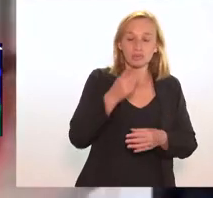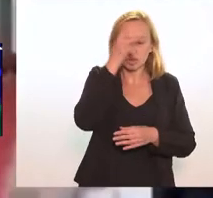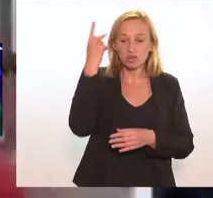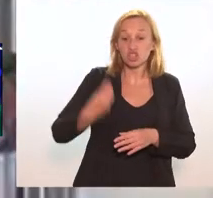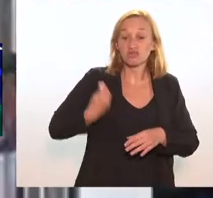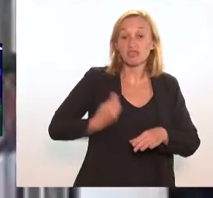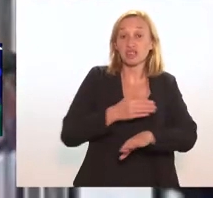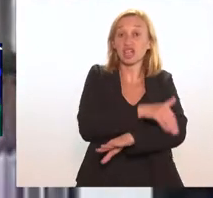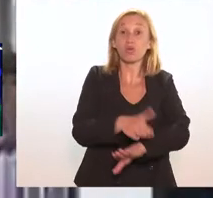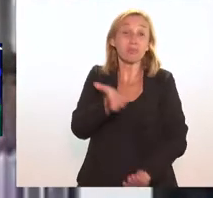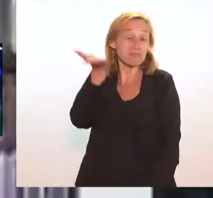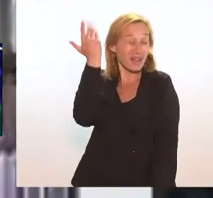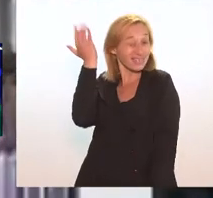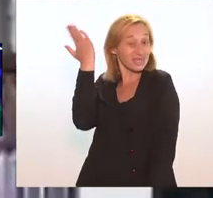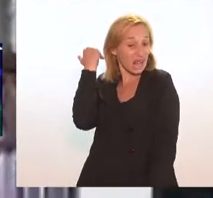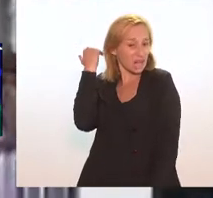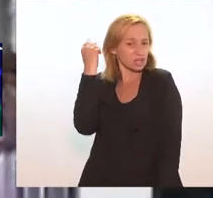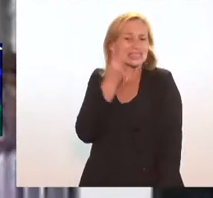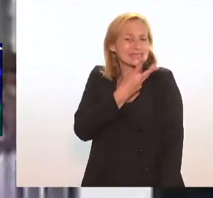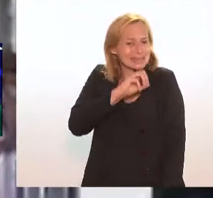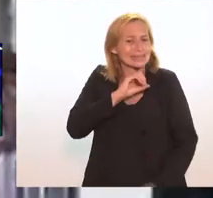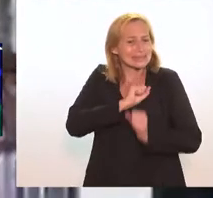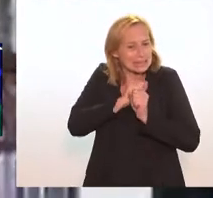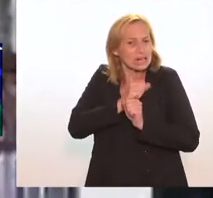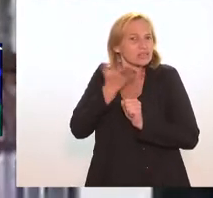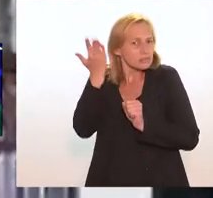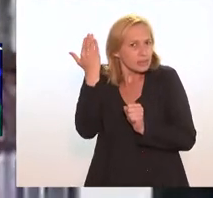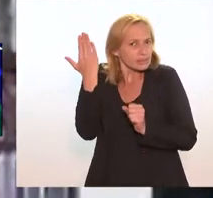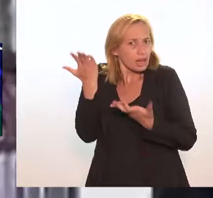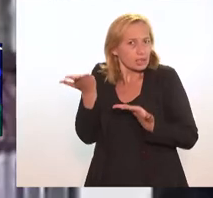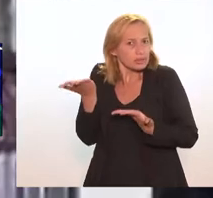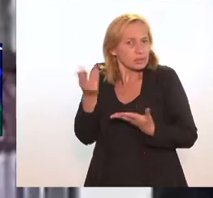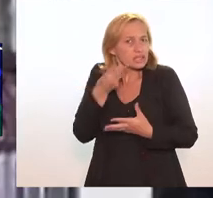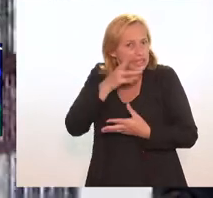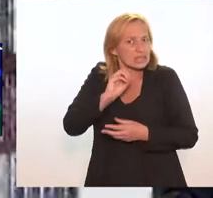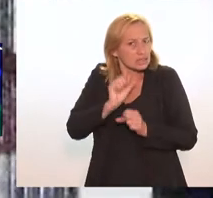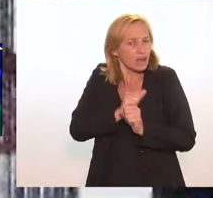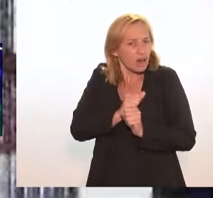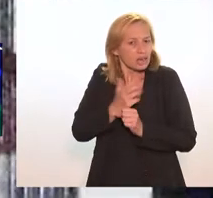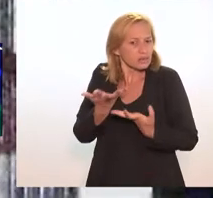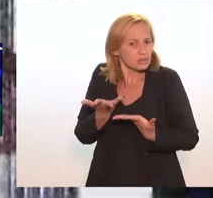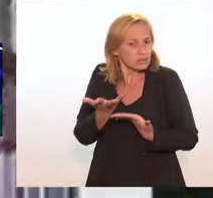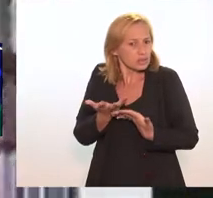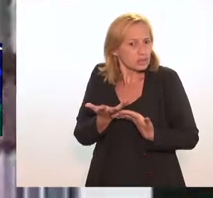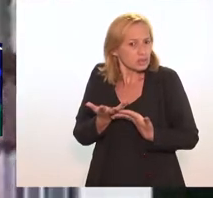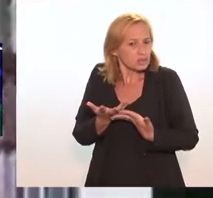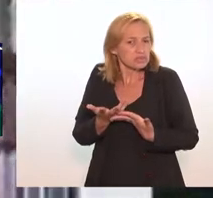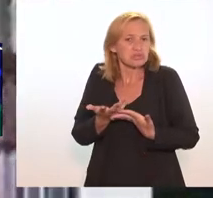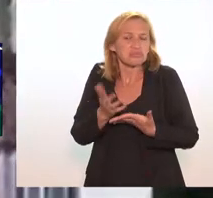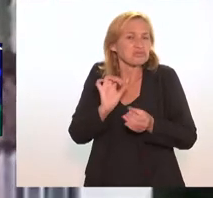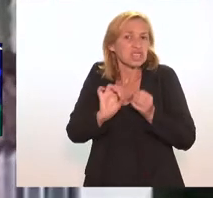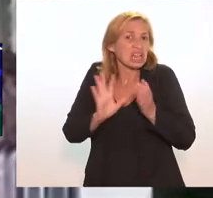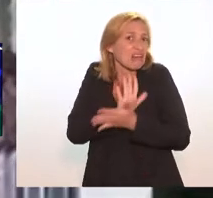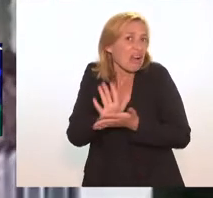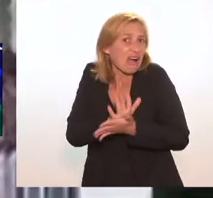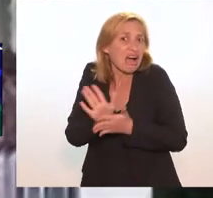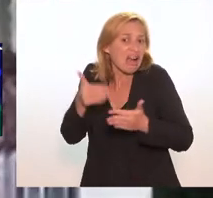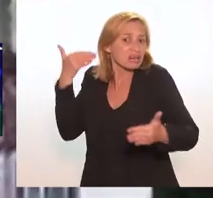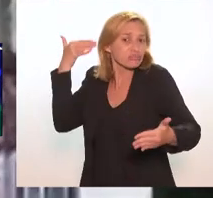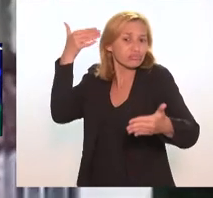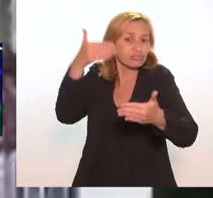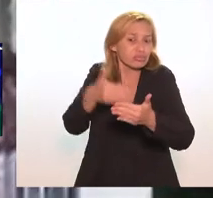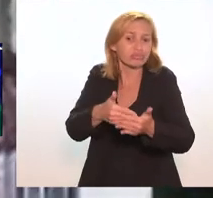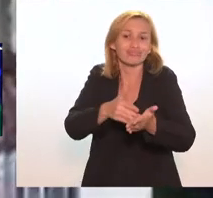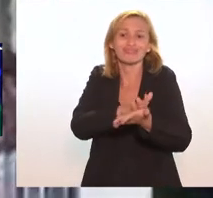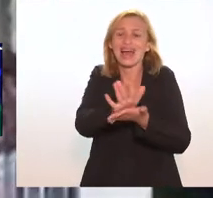Naquela época, faz 30 anos, só 30 anos, e nunca se tomou providências. O